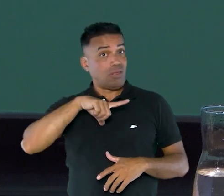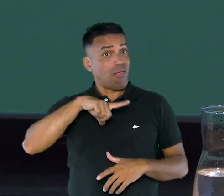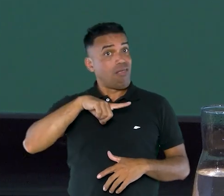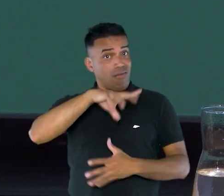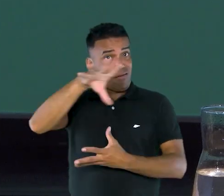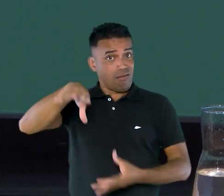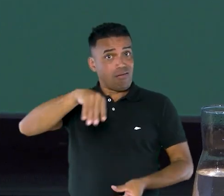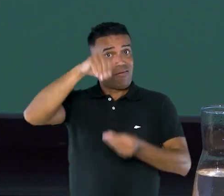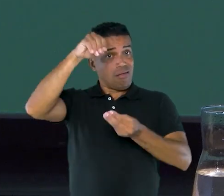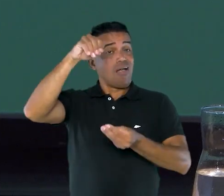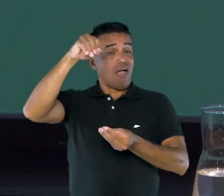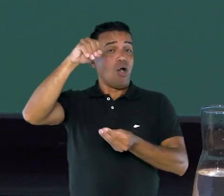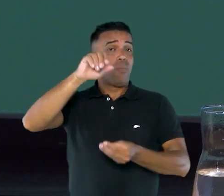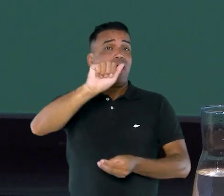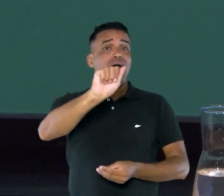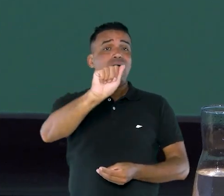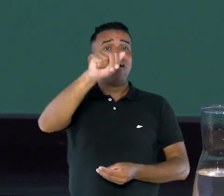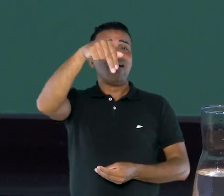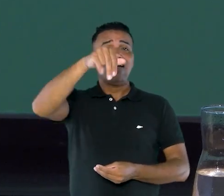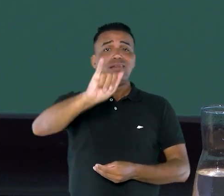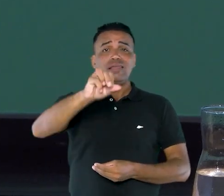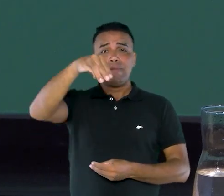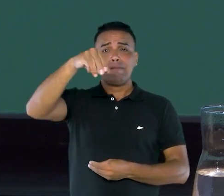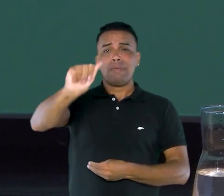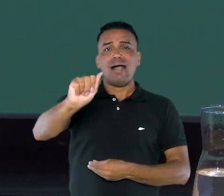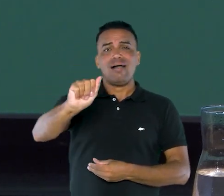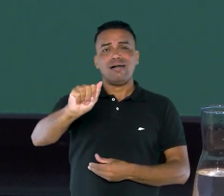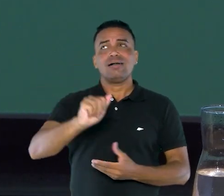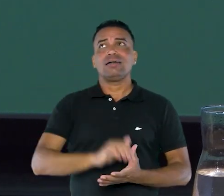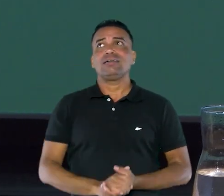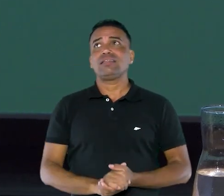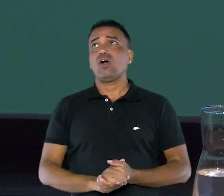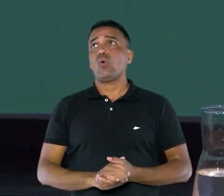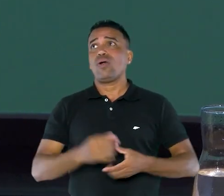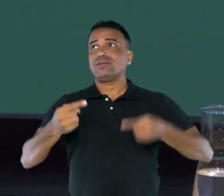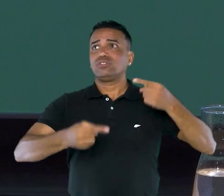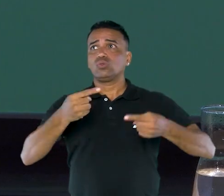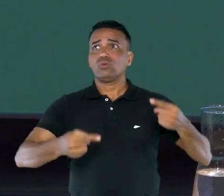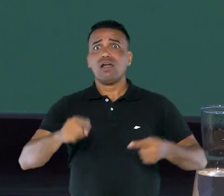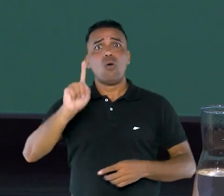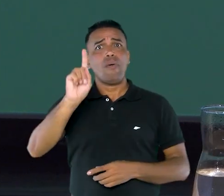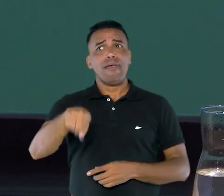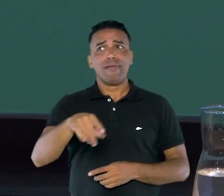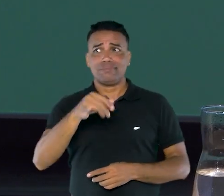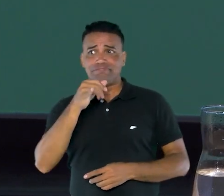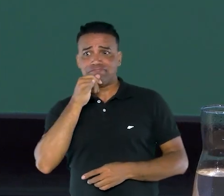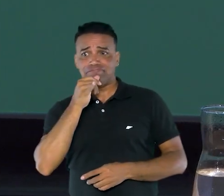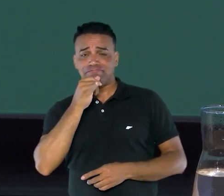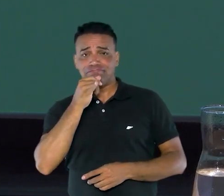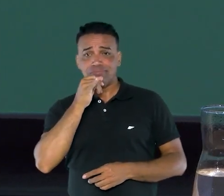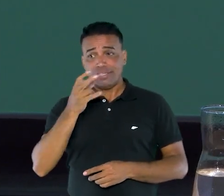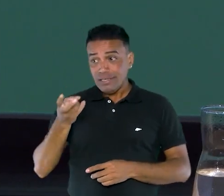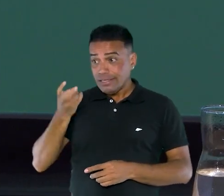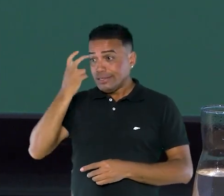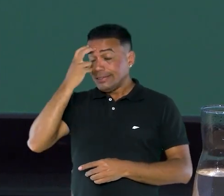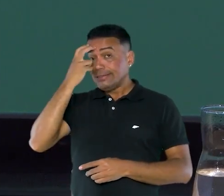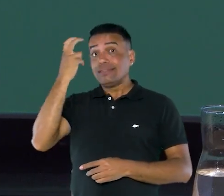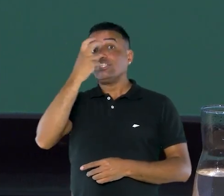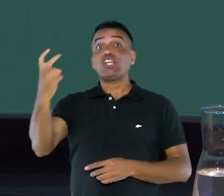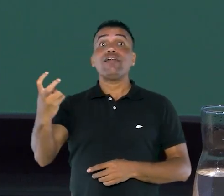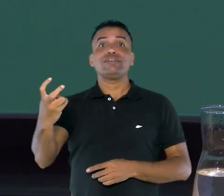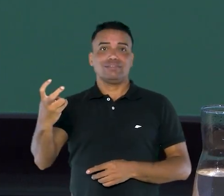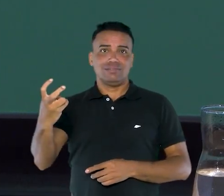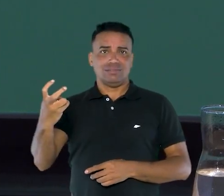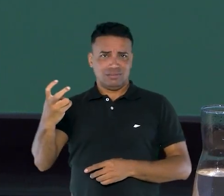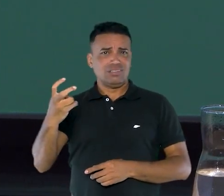ânima. Então, está complexa agora essa discussão até do que é inteligência,